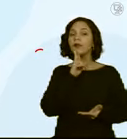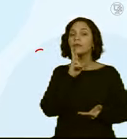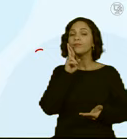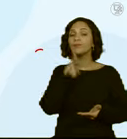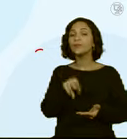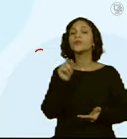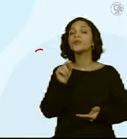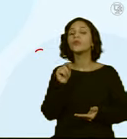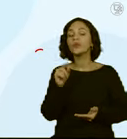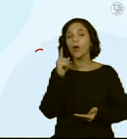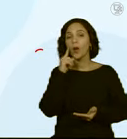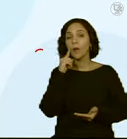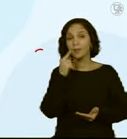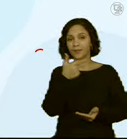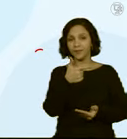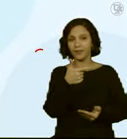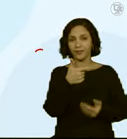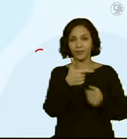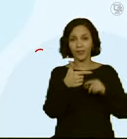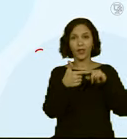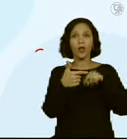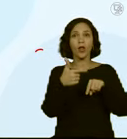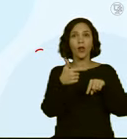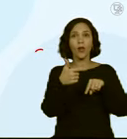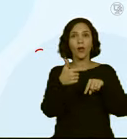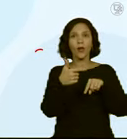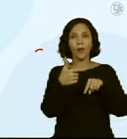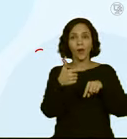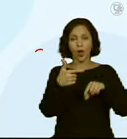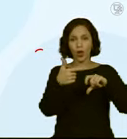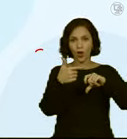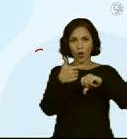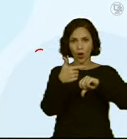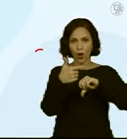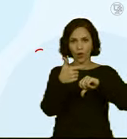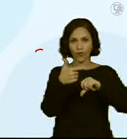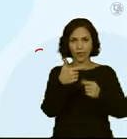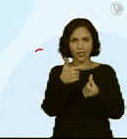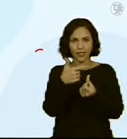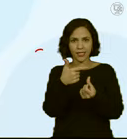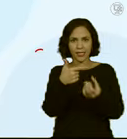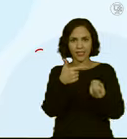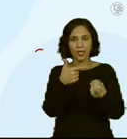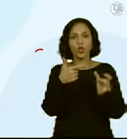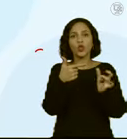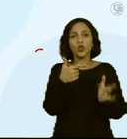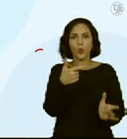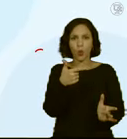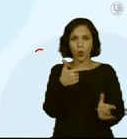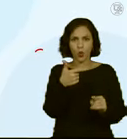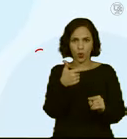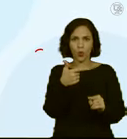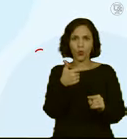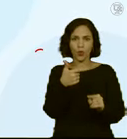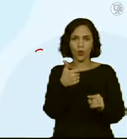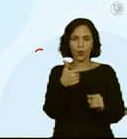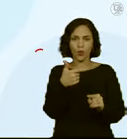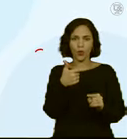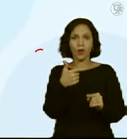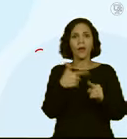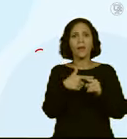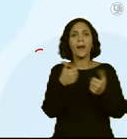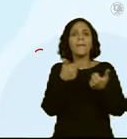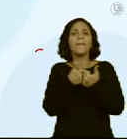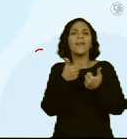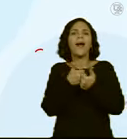resultado aqui de 960 reais que sobraram porque eu que tava bem pertinho